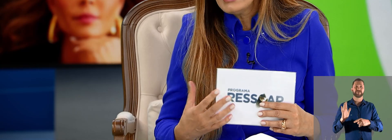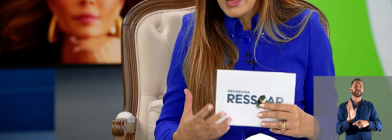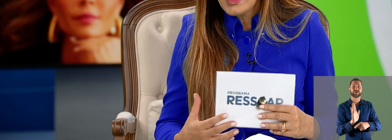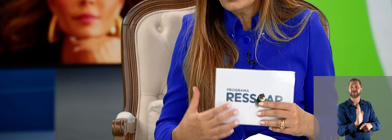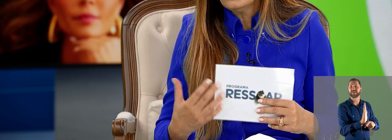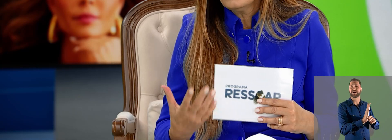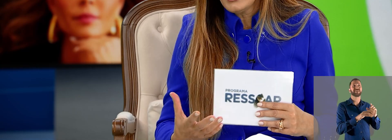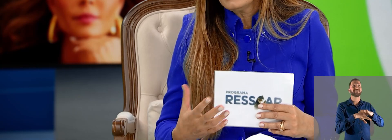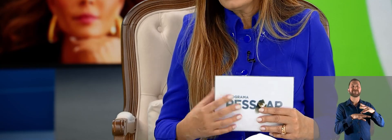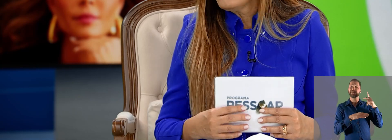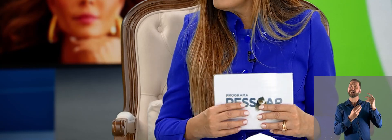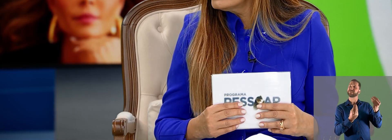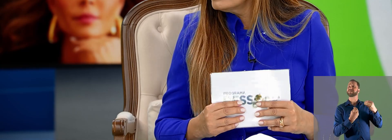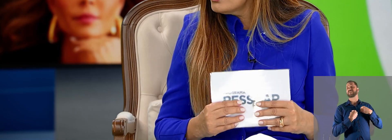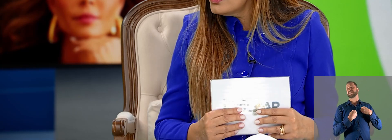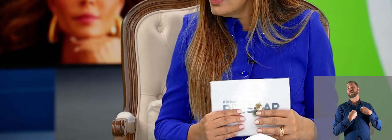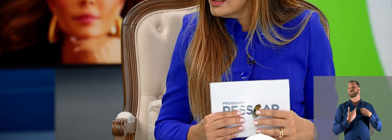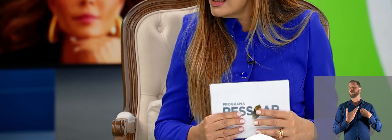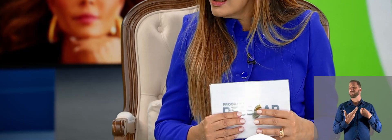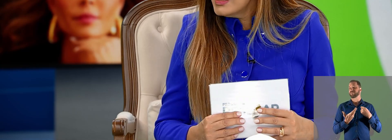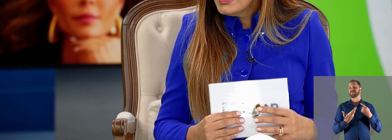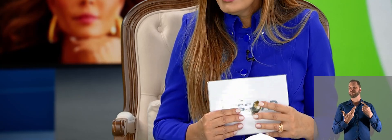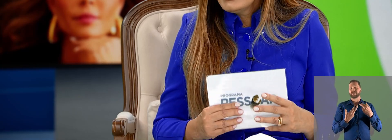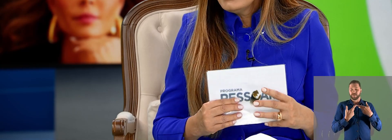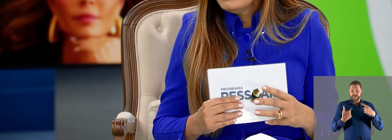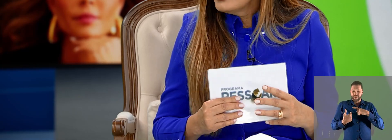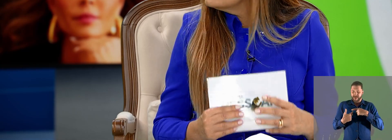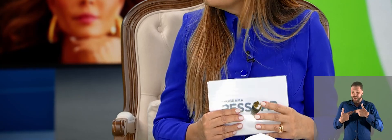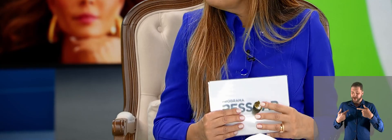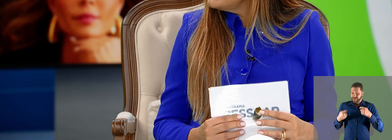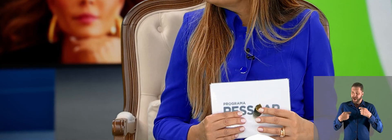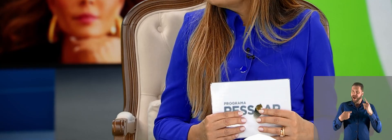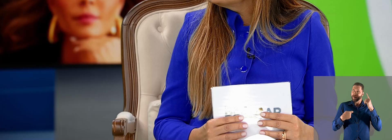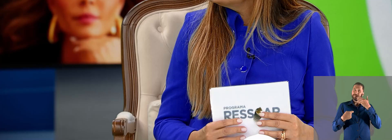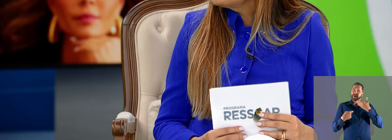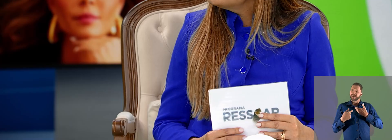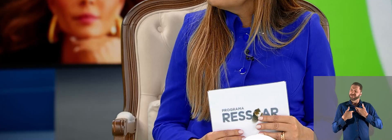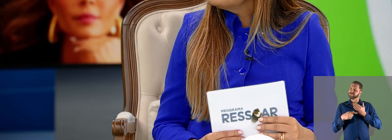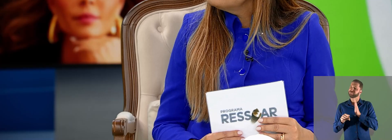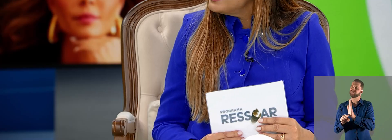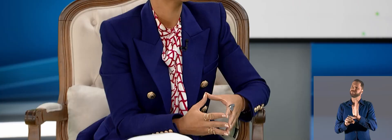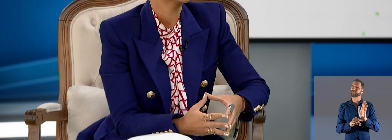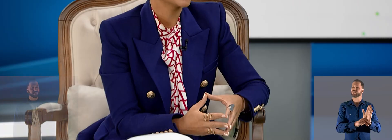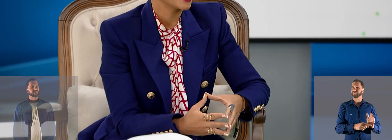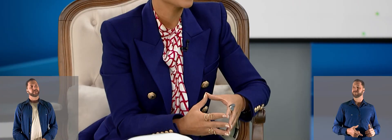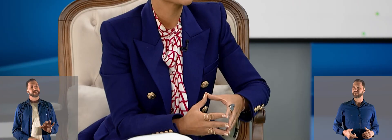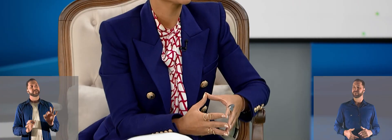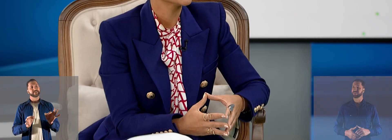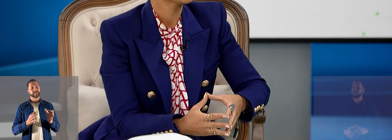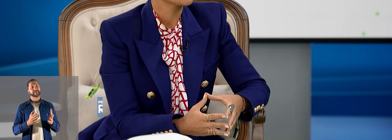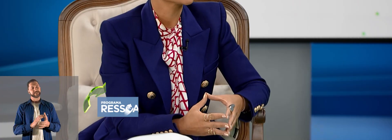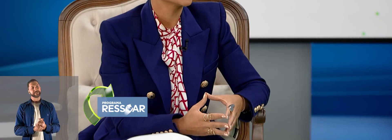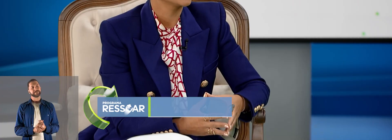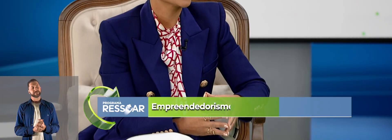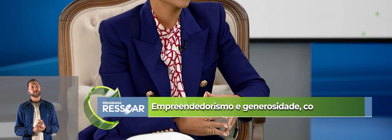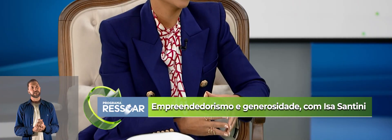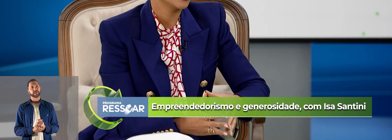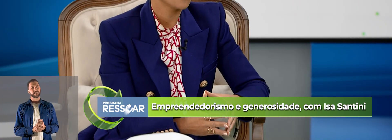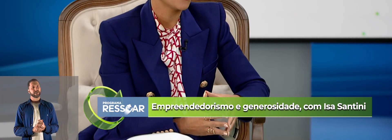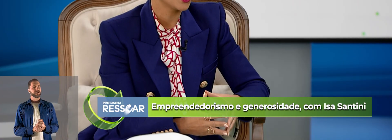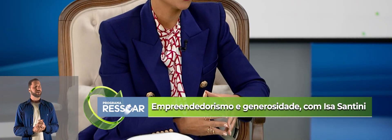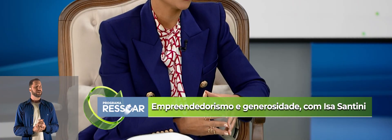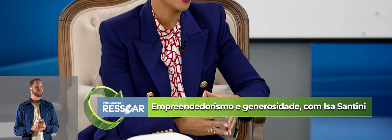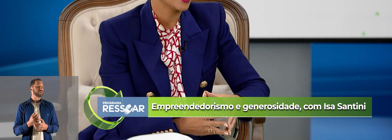o dar o doar é uma coisa tão Divina que Deus nunca pede para a gente porque a gente não tem não É com certeza